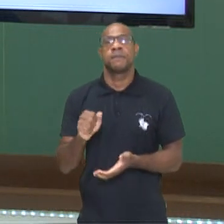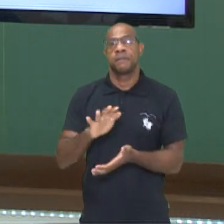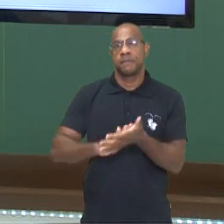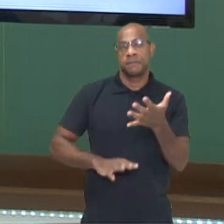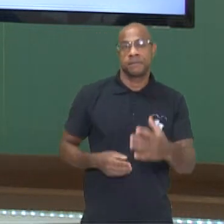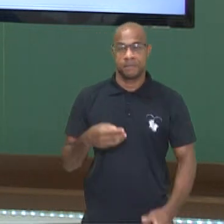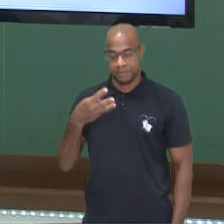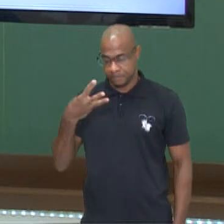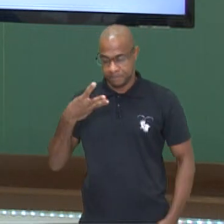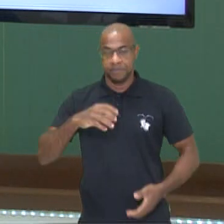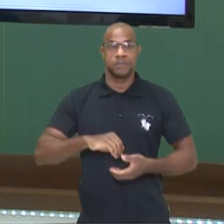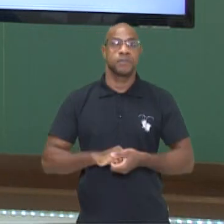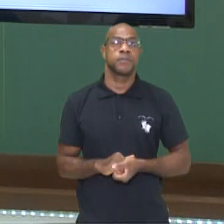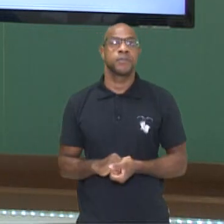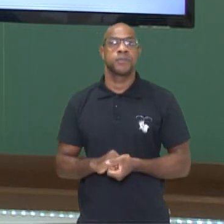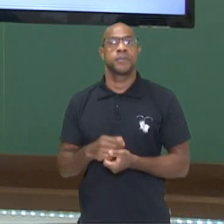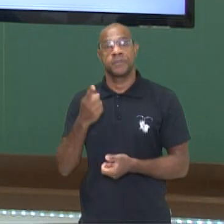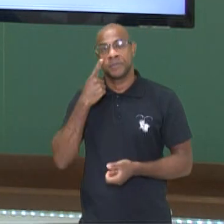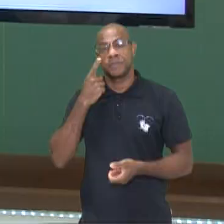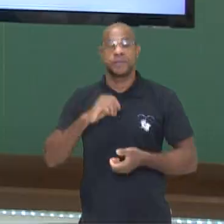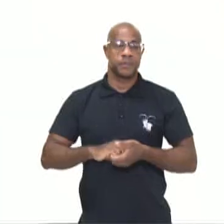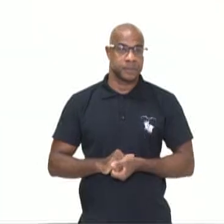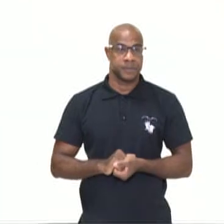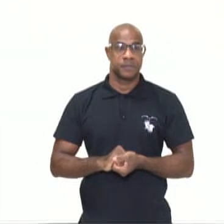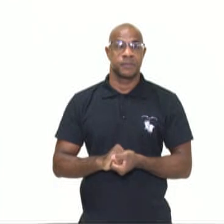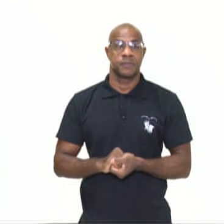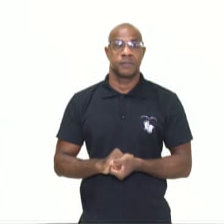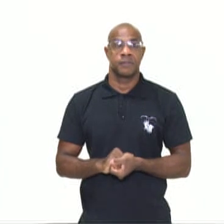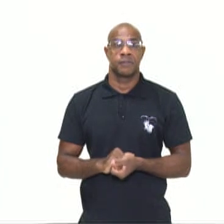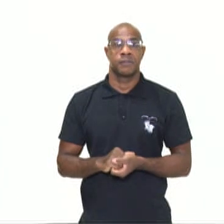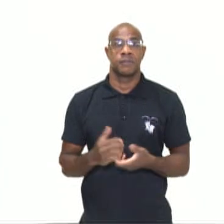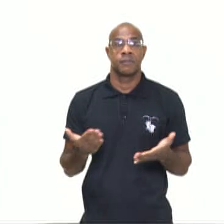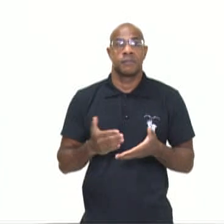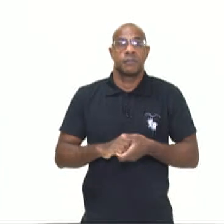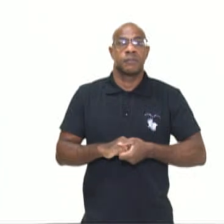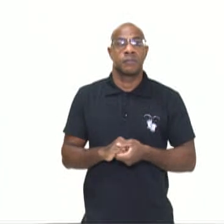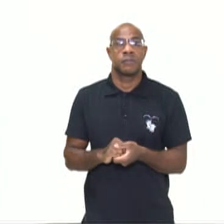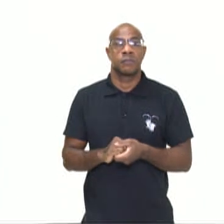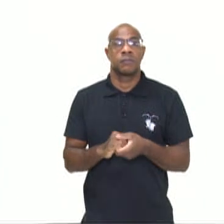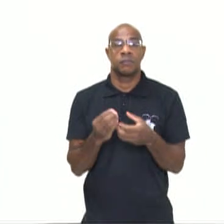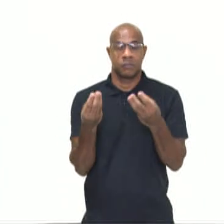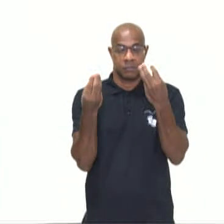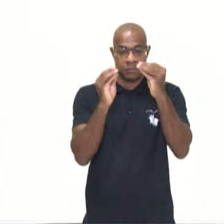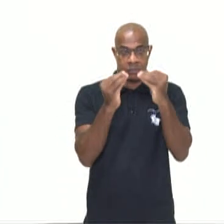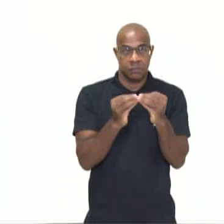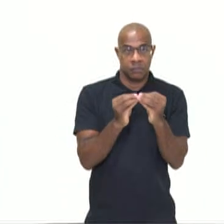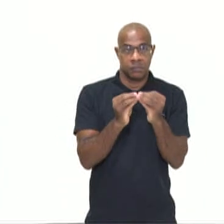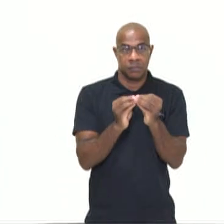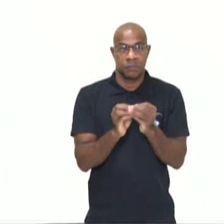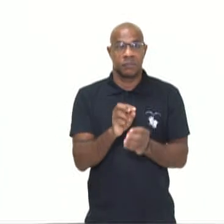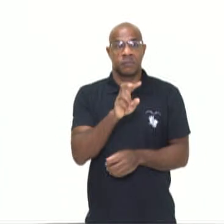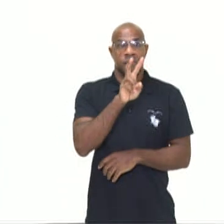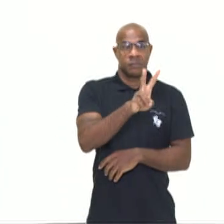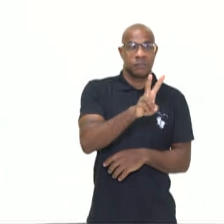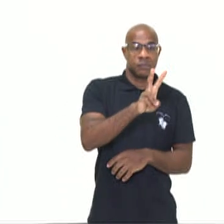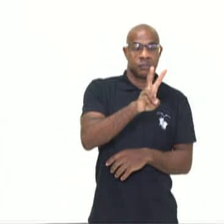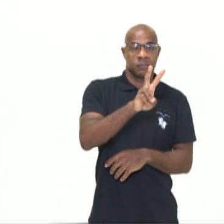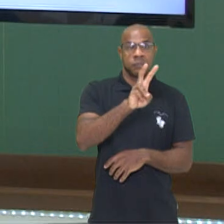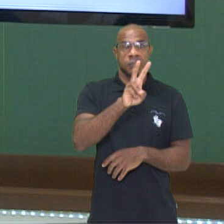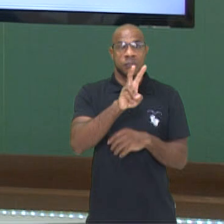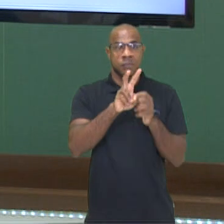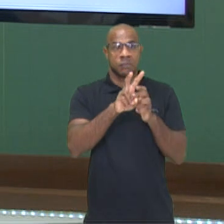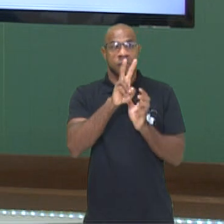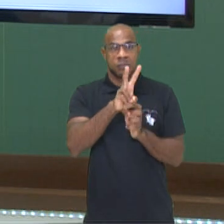Exercício de número 3. Vejamos só. Classifique os predicados em verbal ou nominal.